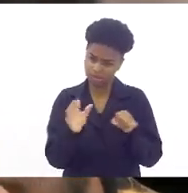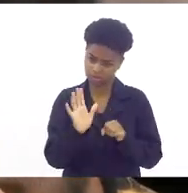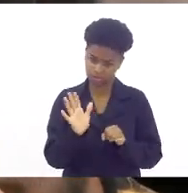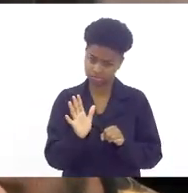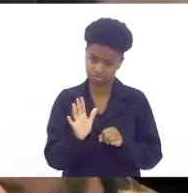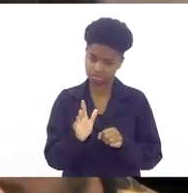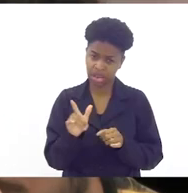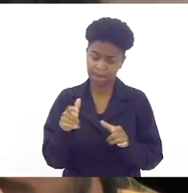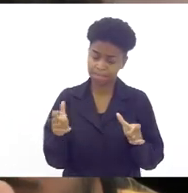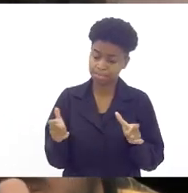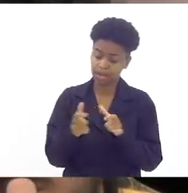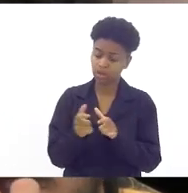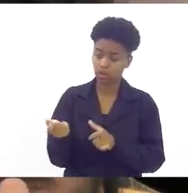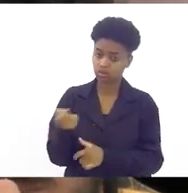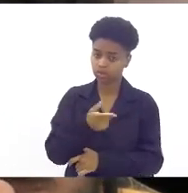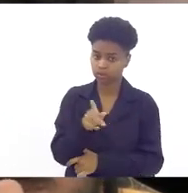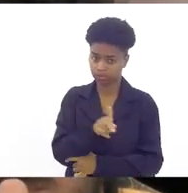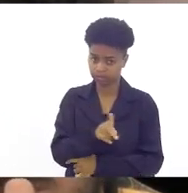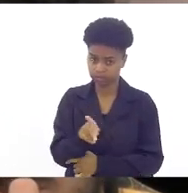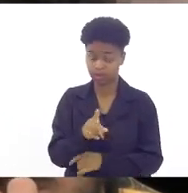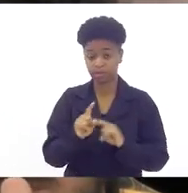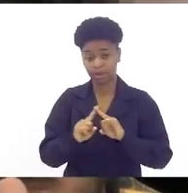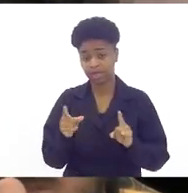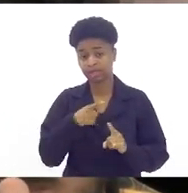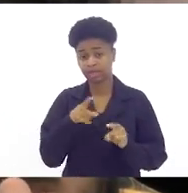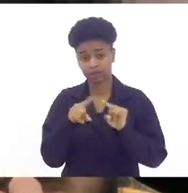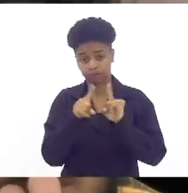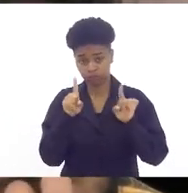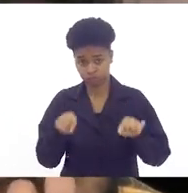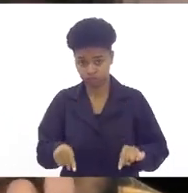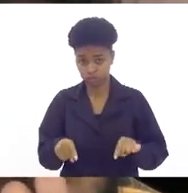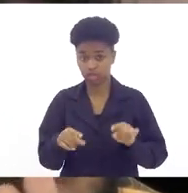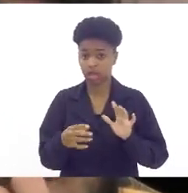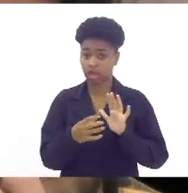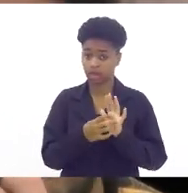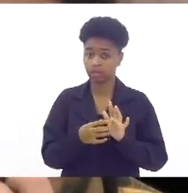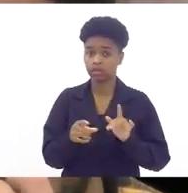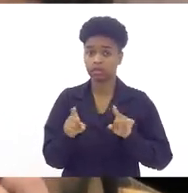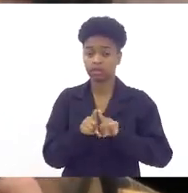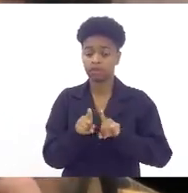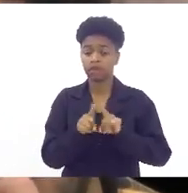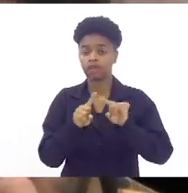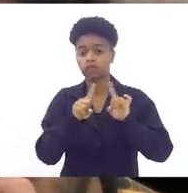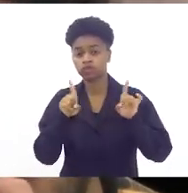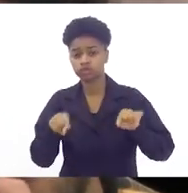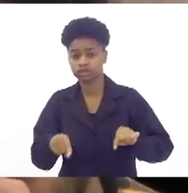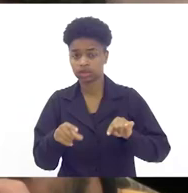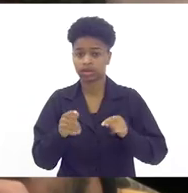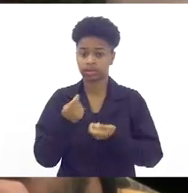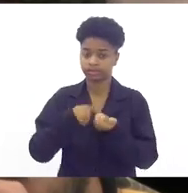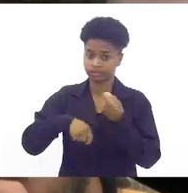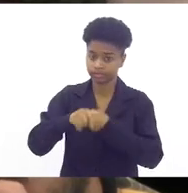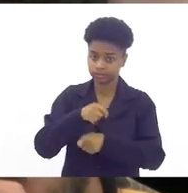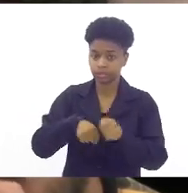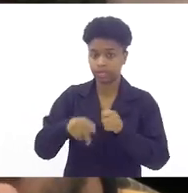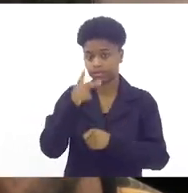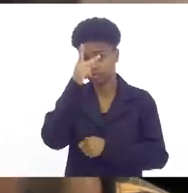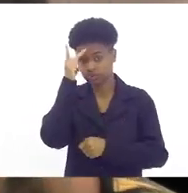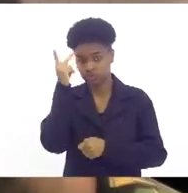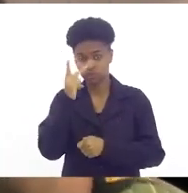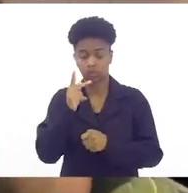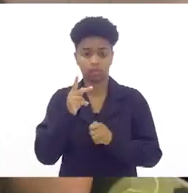do que dos professores dos funcionários dos Servidores administrativos do pessoal que auxiliar de serviços gerais